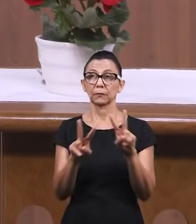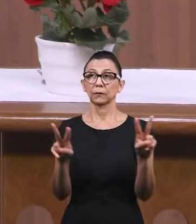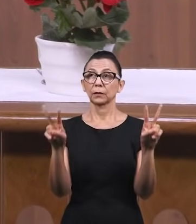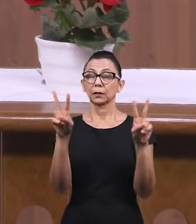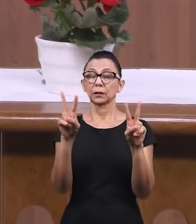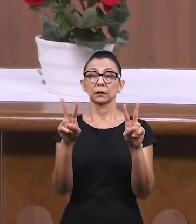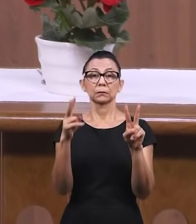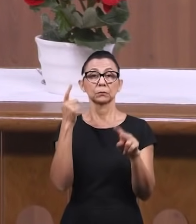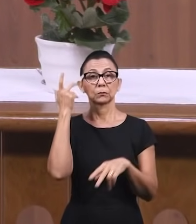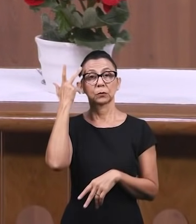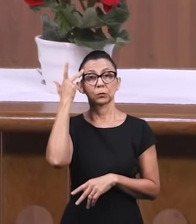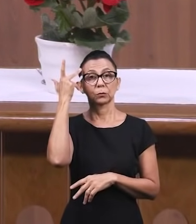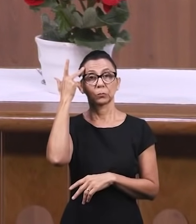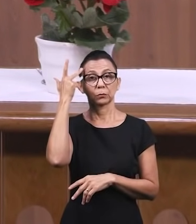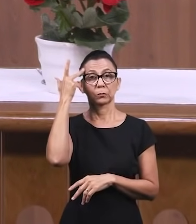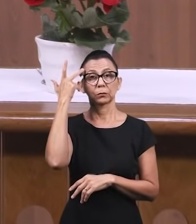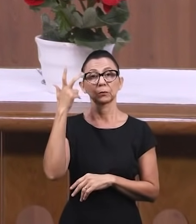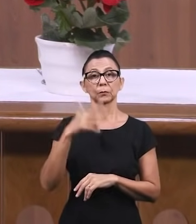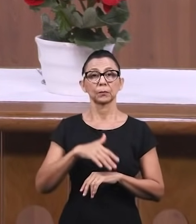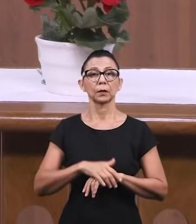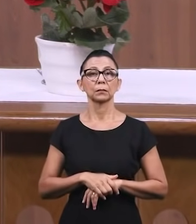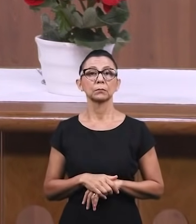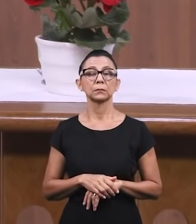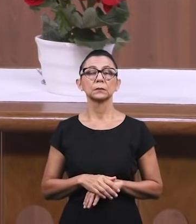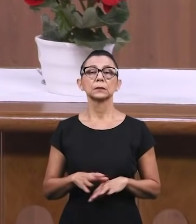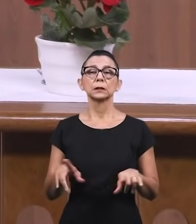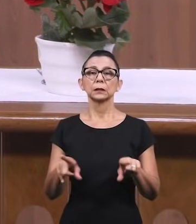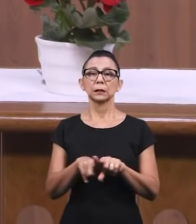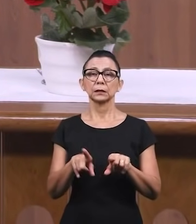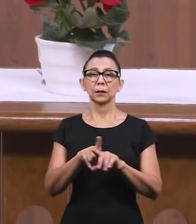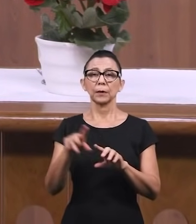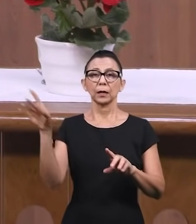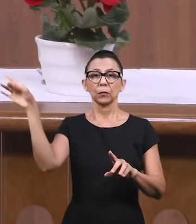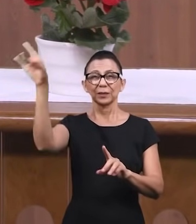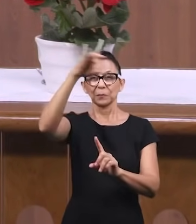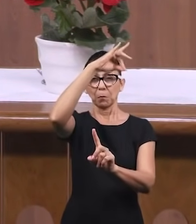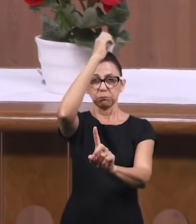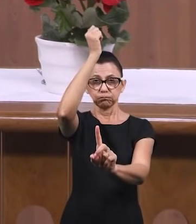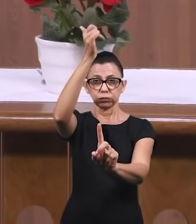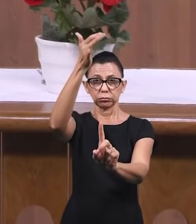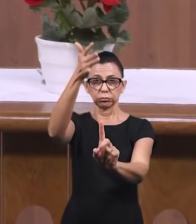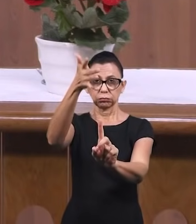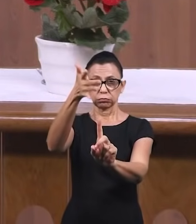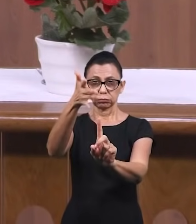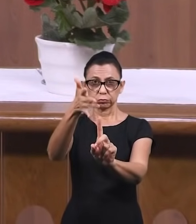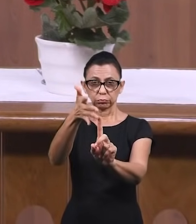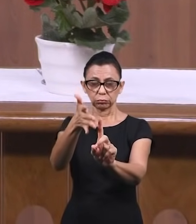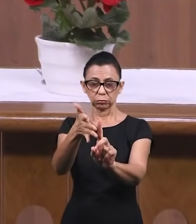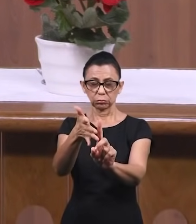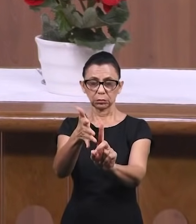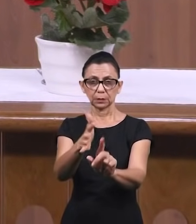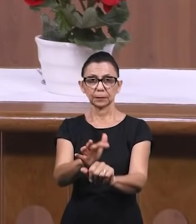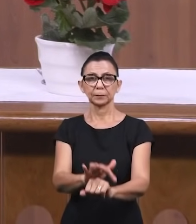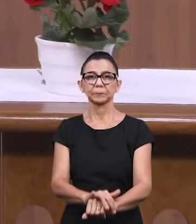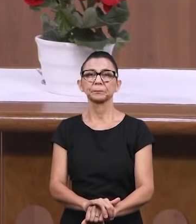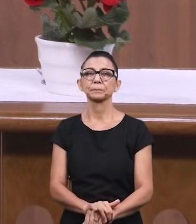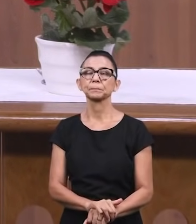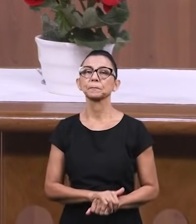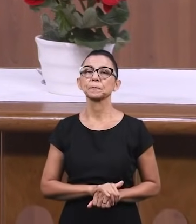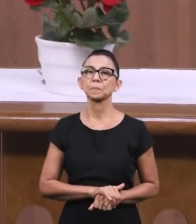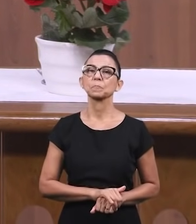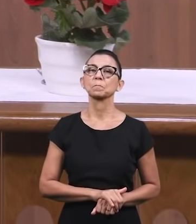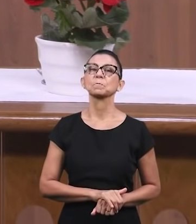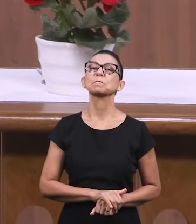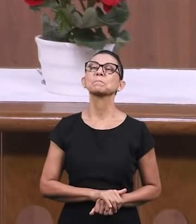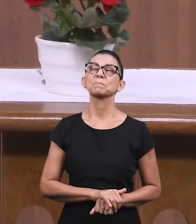enxergar novamente, seria cheio do Espírito Santo, ou seja,